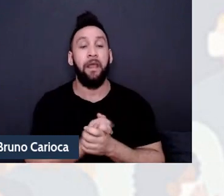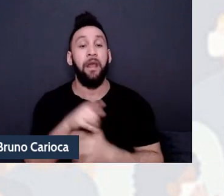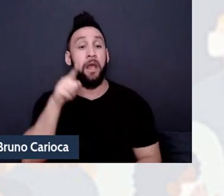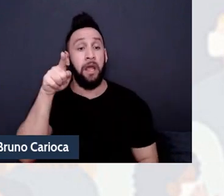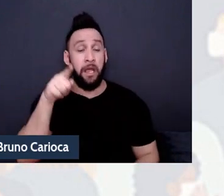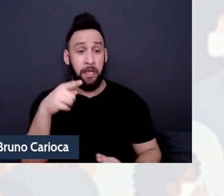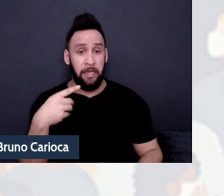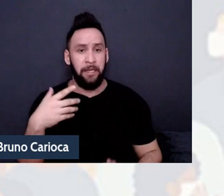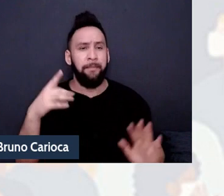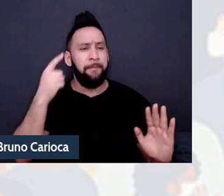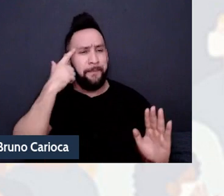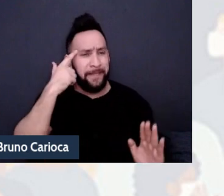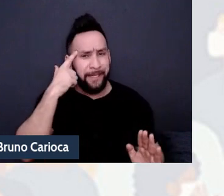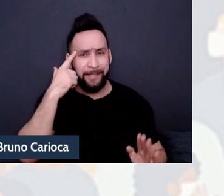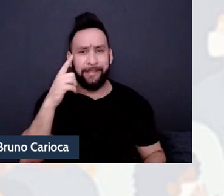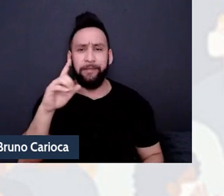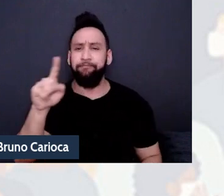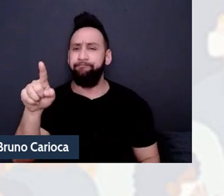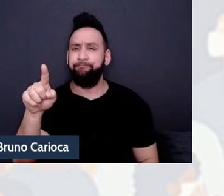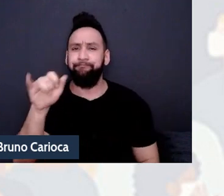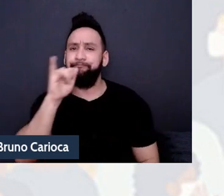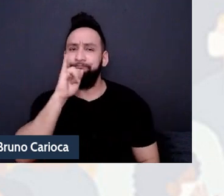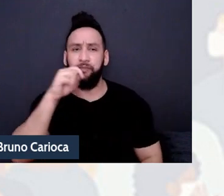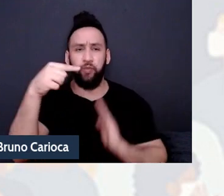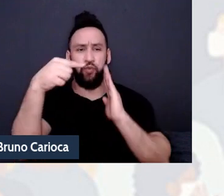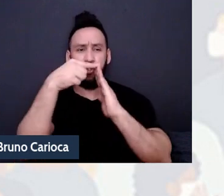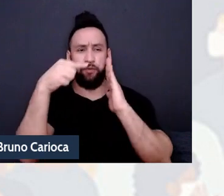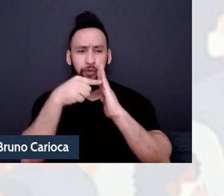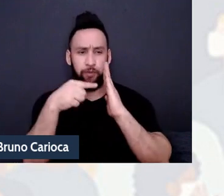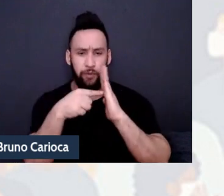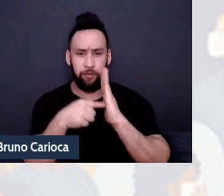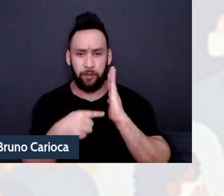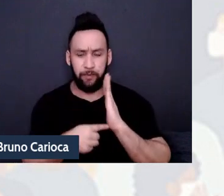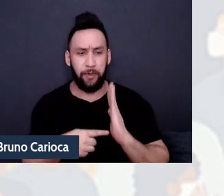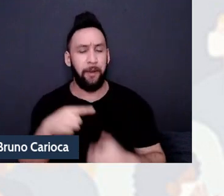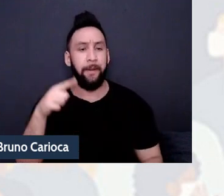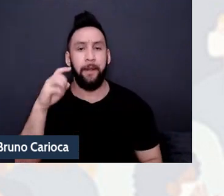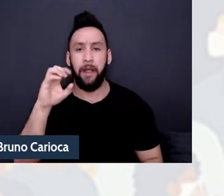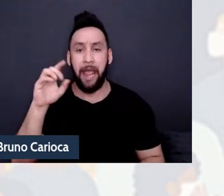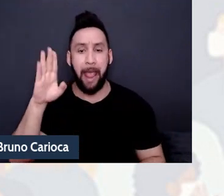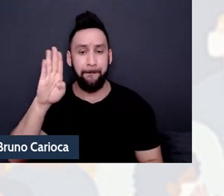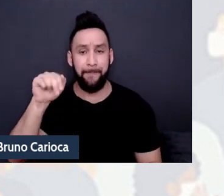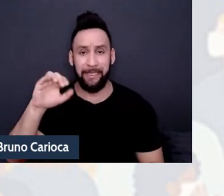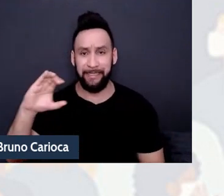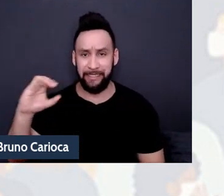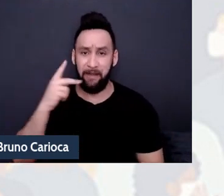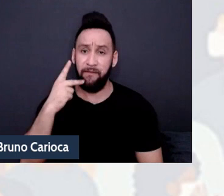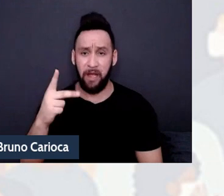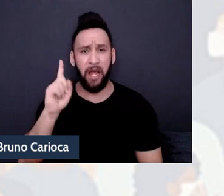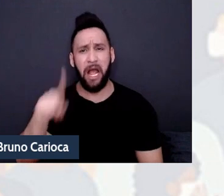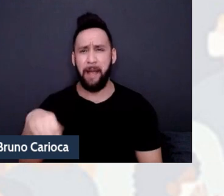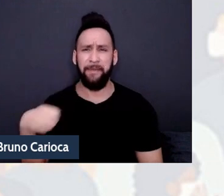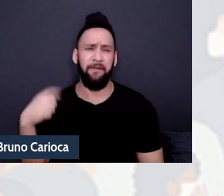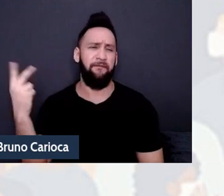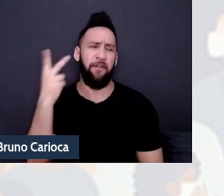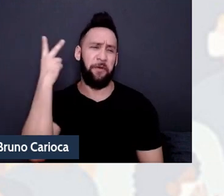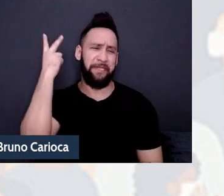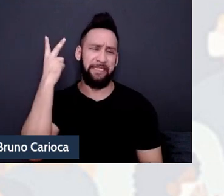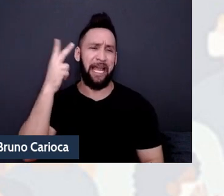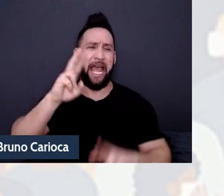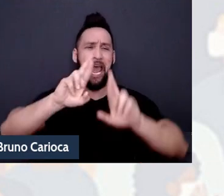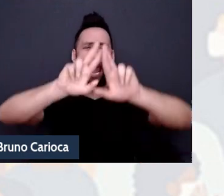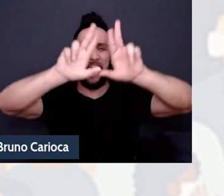vida pessoal, né, agir pessoal e coletivamente com autonomia, responsabilidade, flexibilidade, resiliência